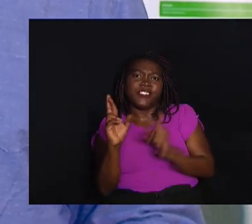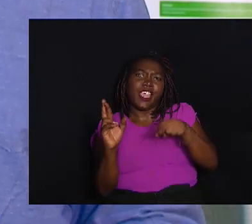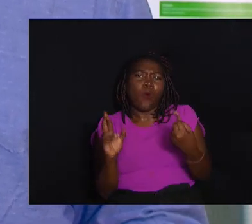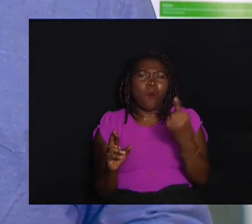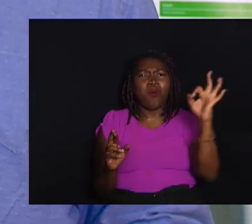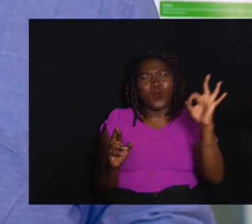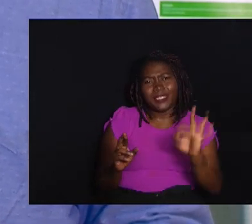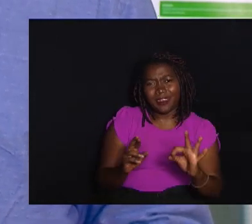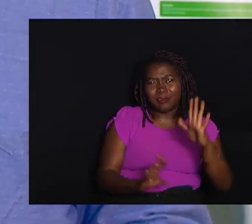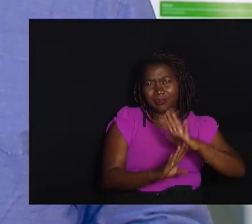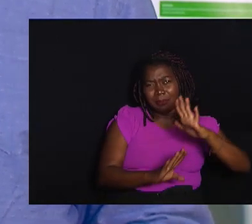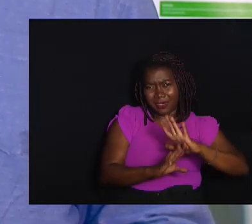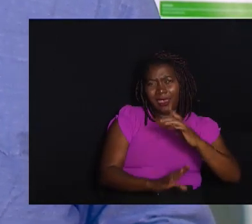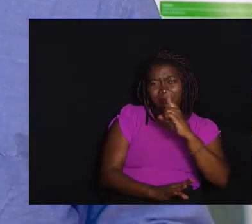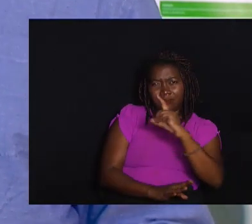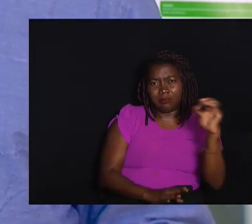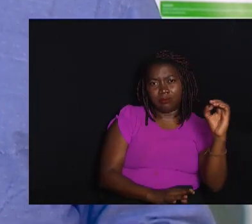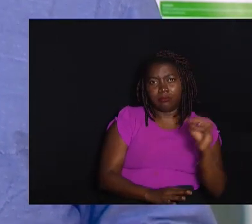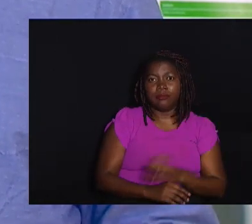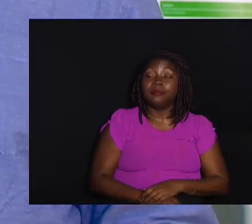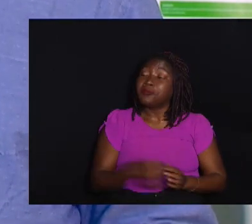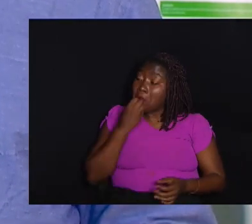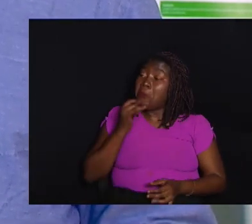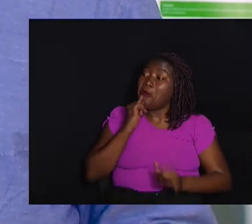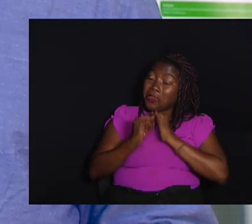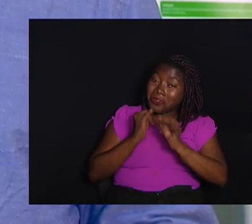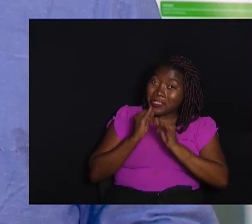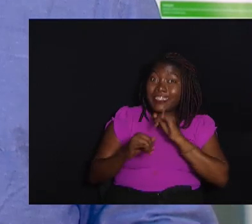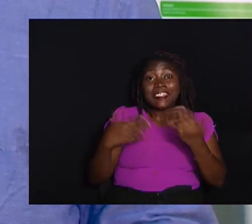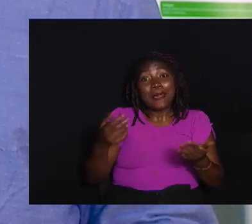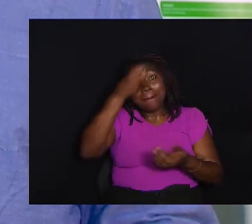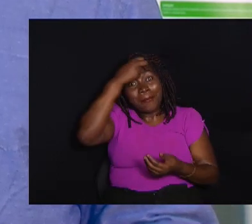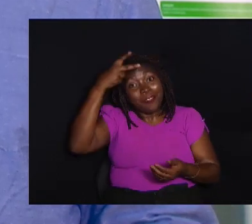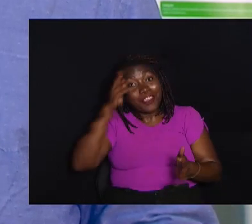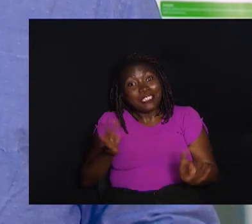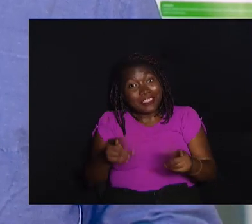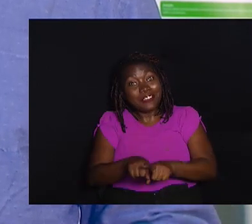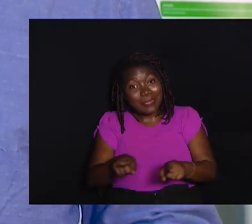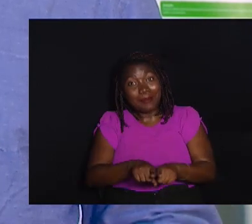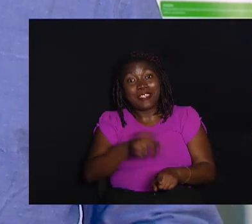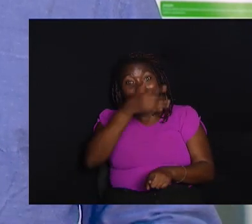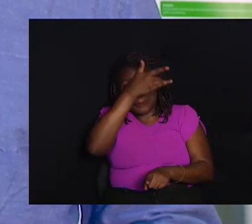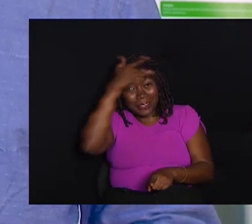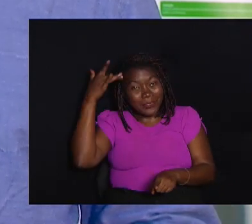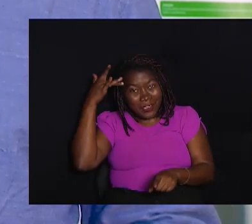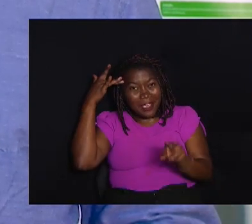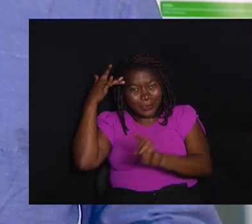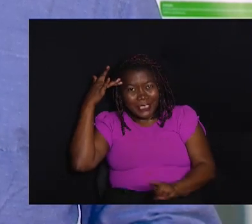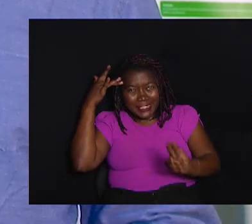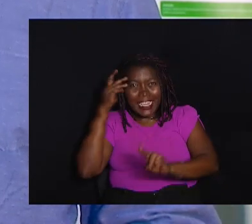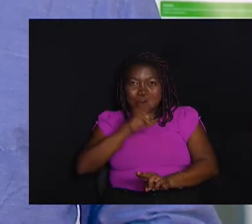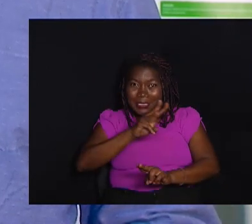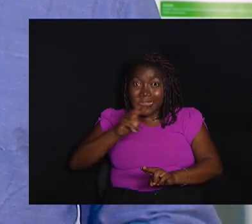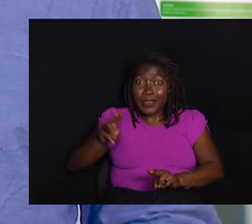IPTU limitado a R$100. Boa notícia, secretário. Então a Prefeitura incentiva também as pessoas, não é, a utilizarem o site, até